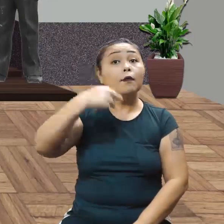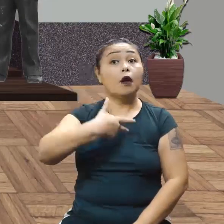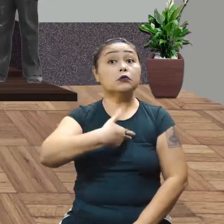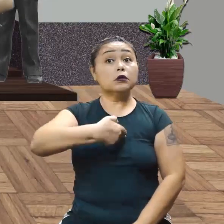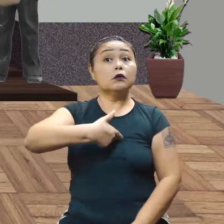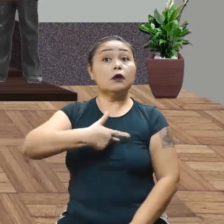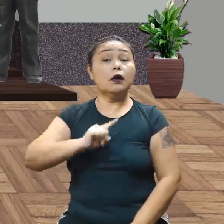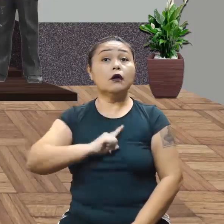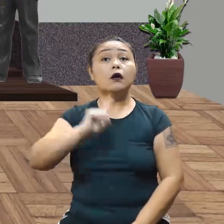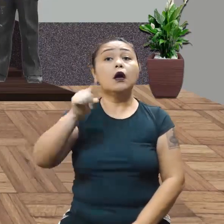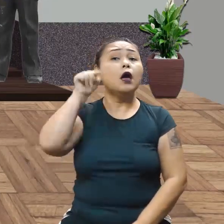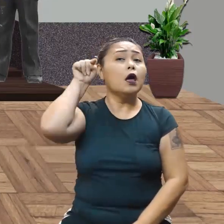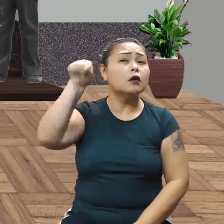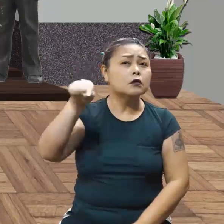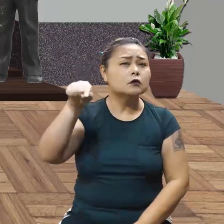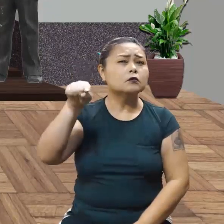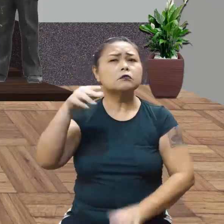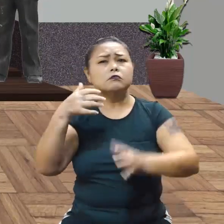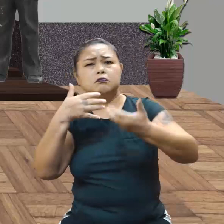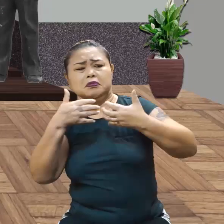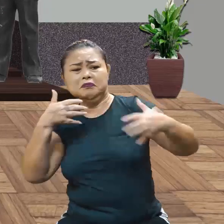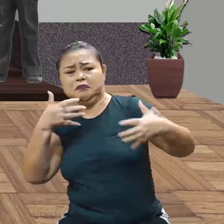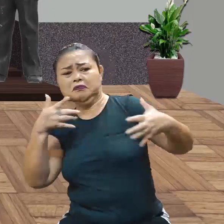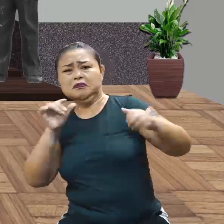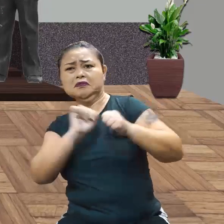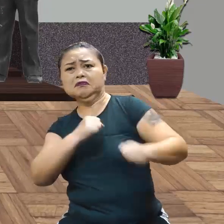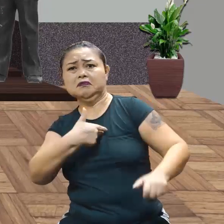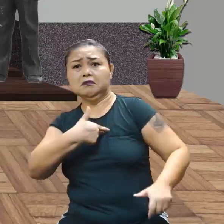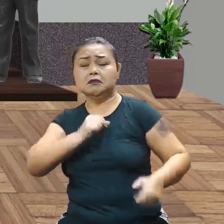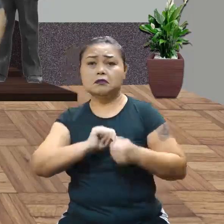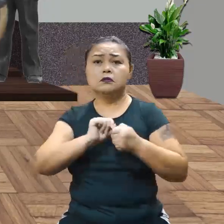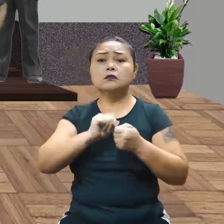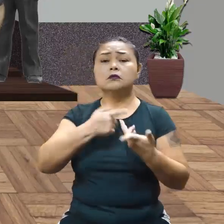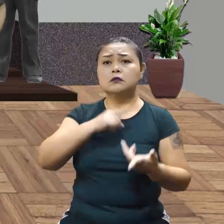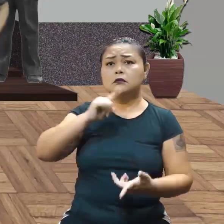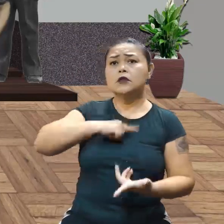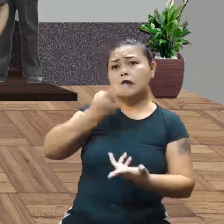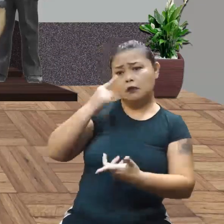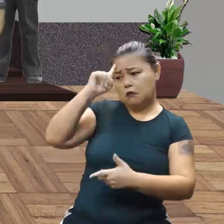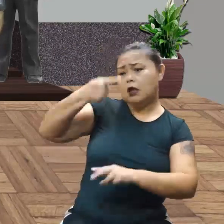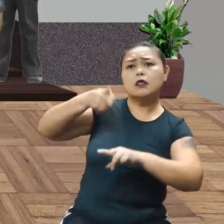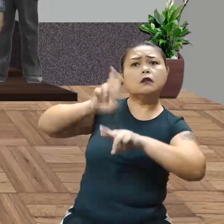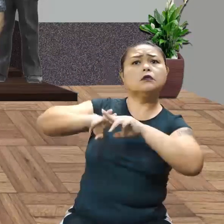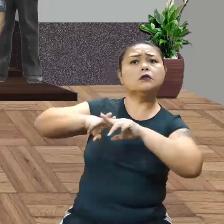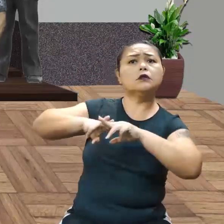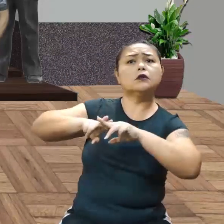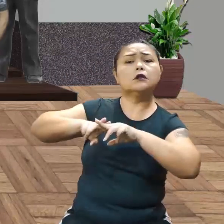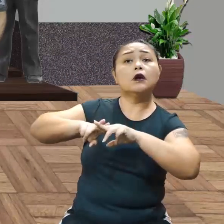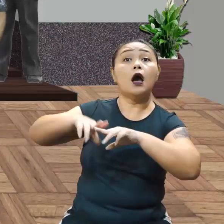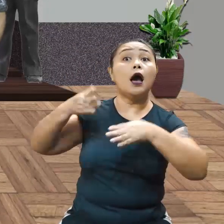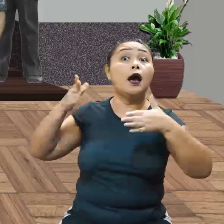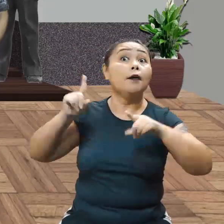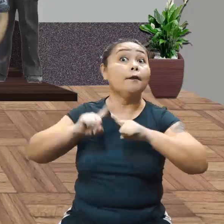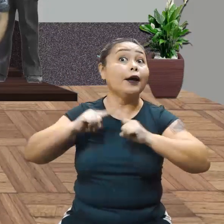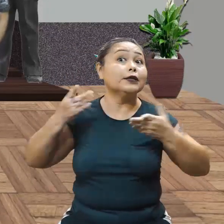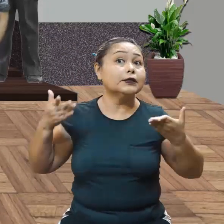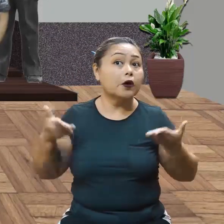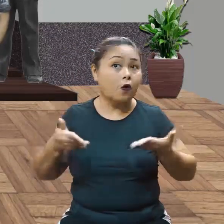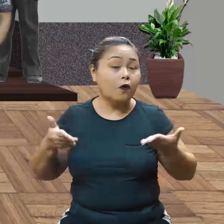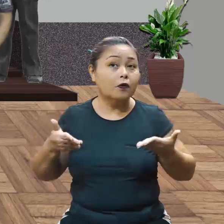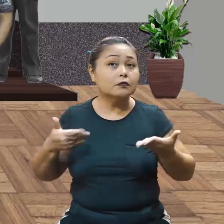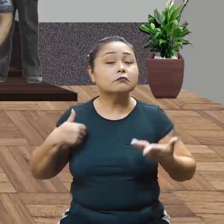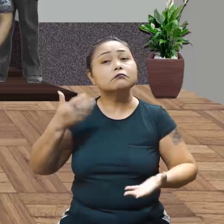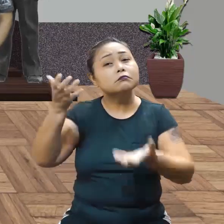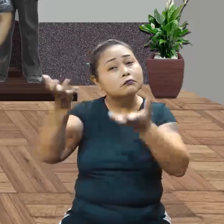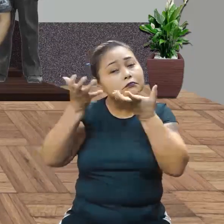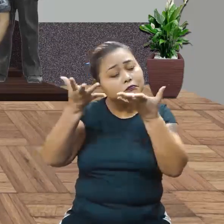Getúlio Vargas. E você tinha esse atrito por Getúlio Vargas ter mandado lhe prender. Mas agora,